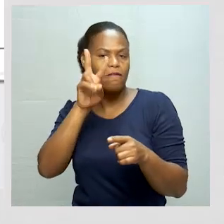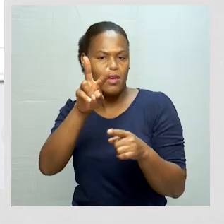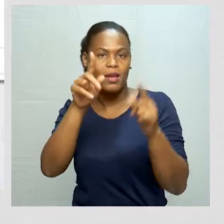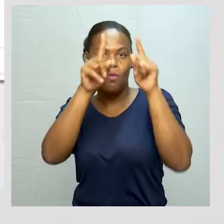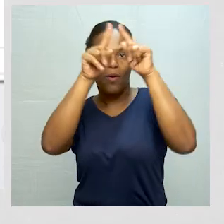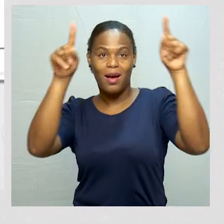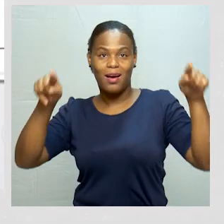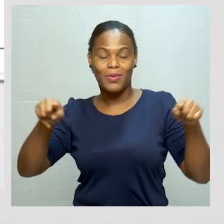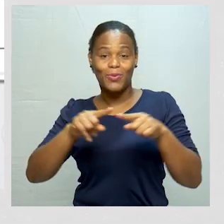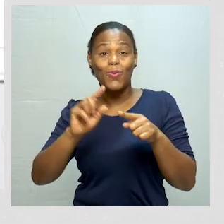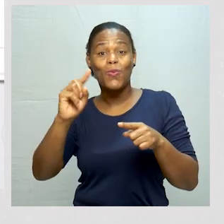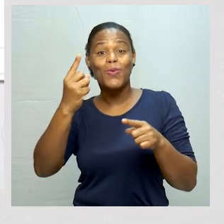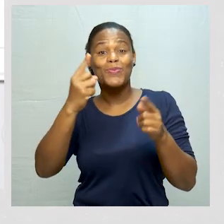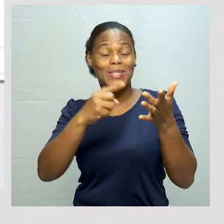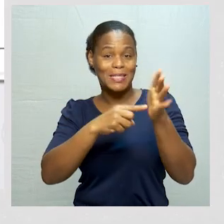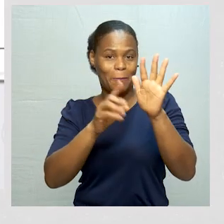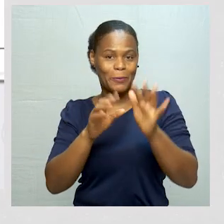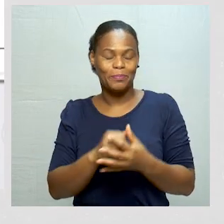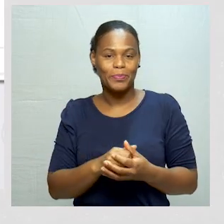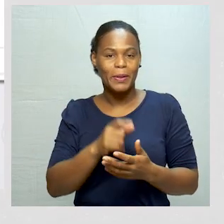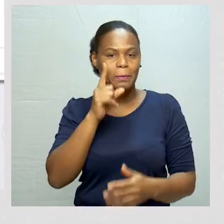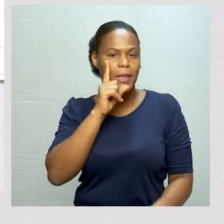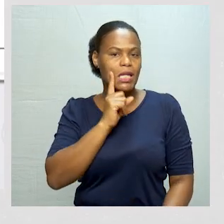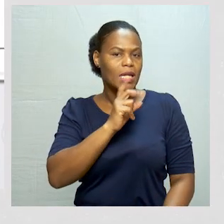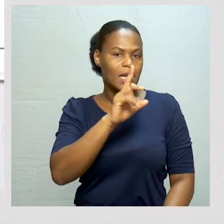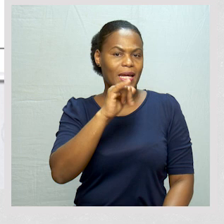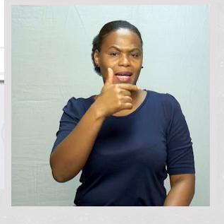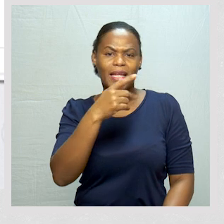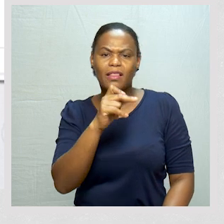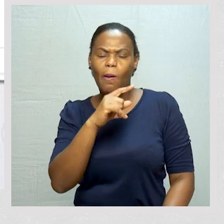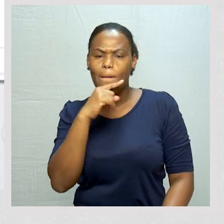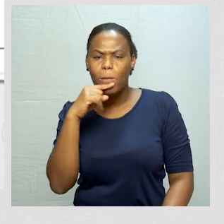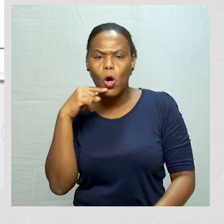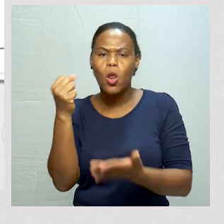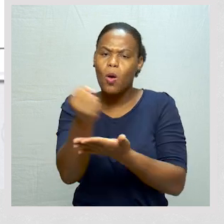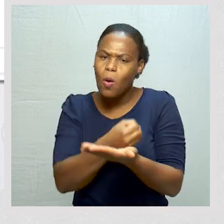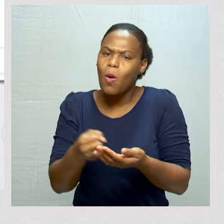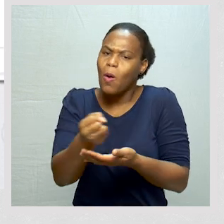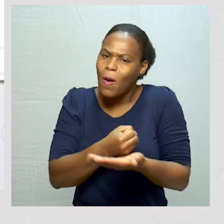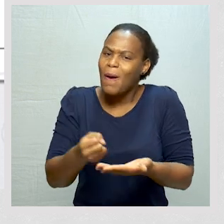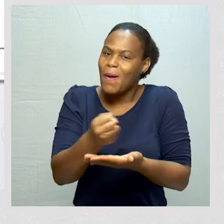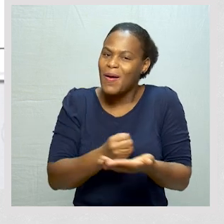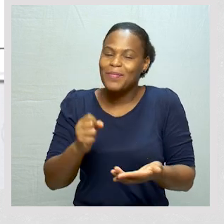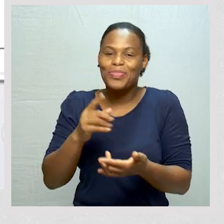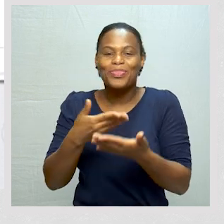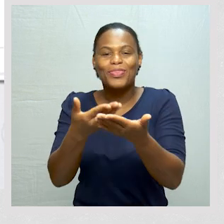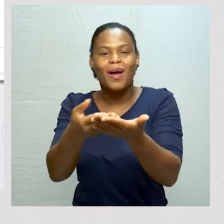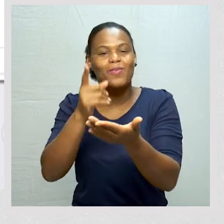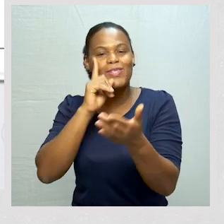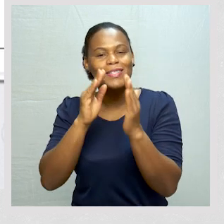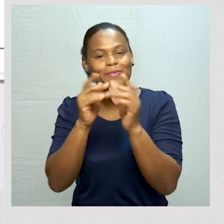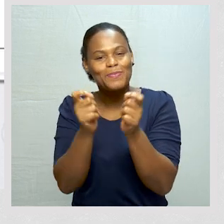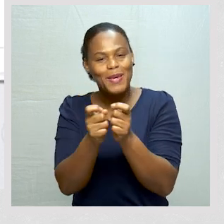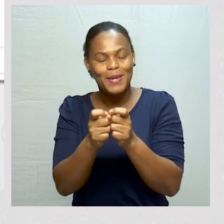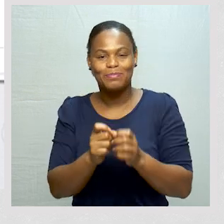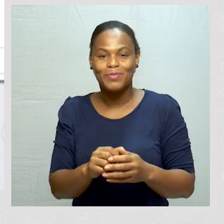exemplo. Aliás, não é o primeiro, é o único. A Rita fez um bolo e ofereceu à vizinha. É uma frase. Que